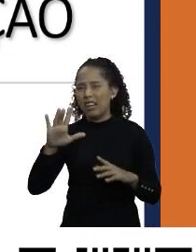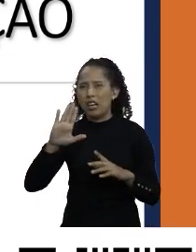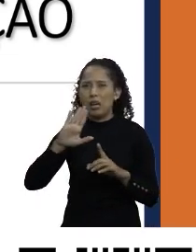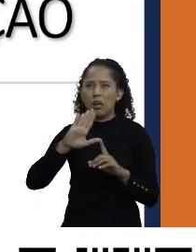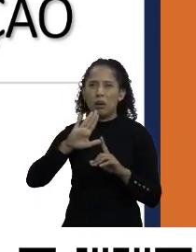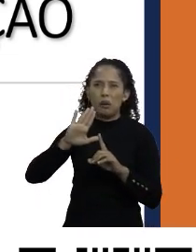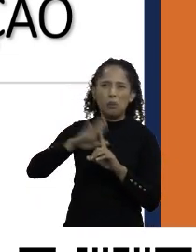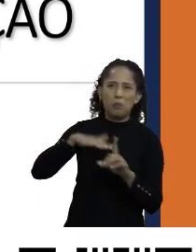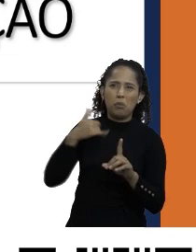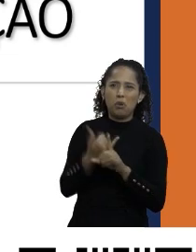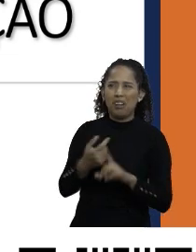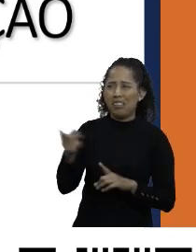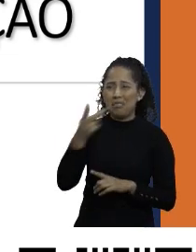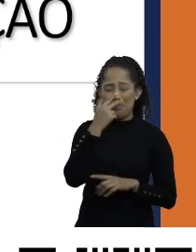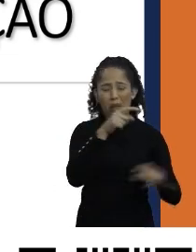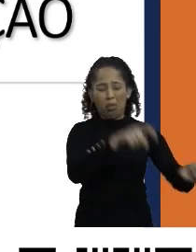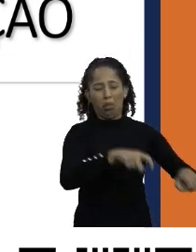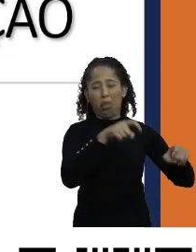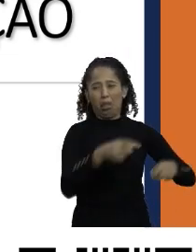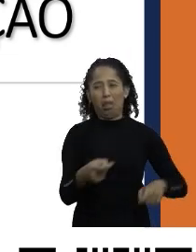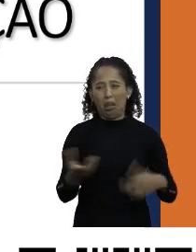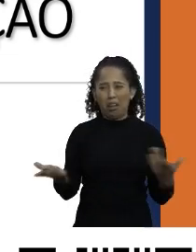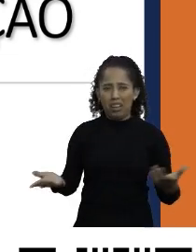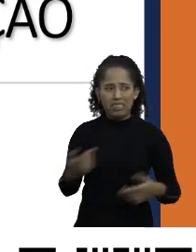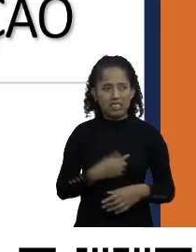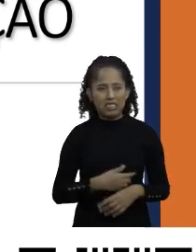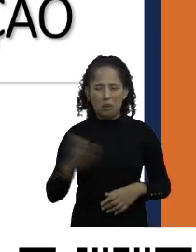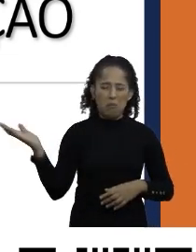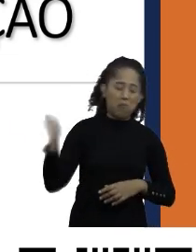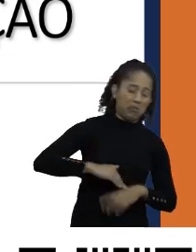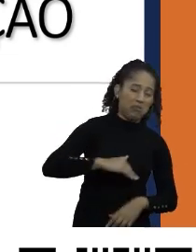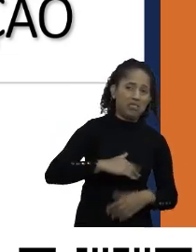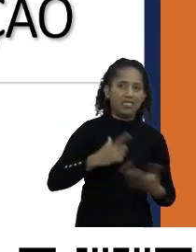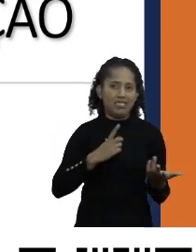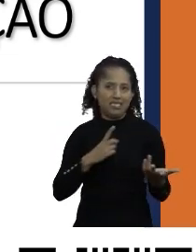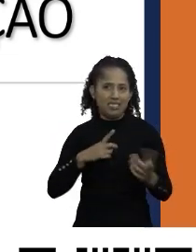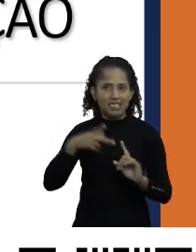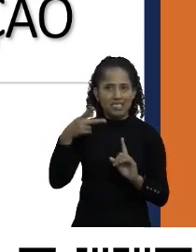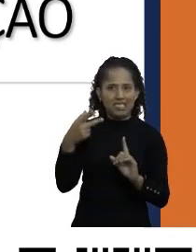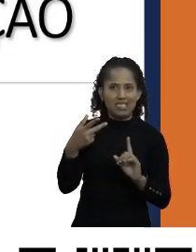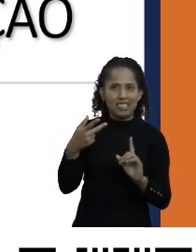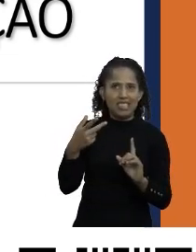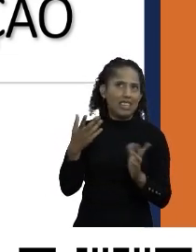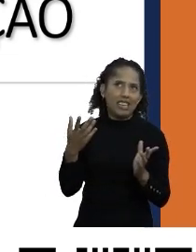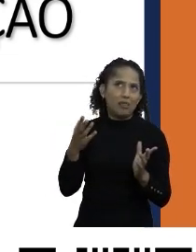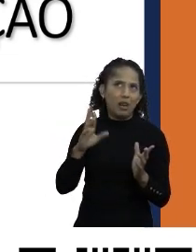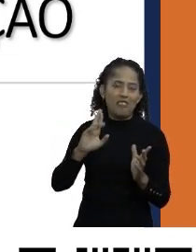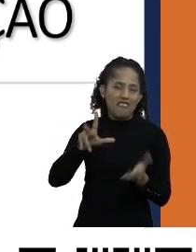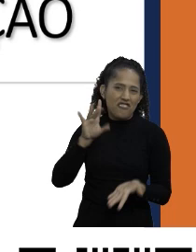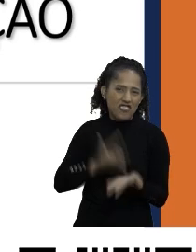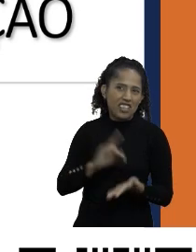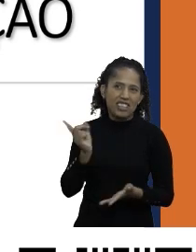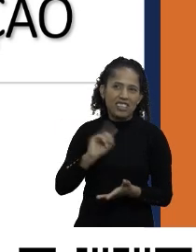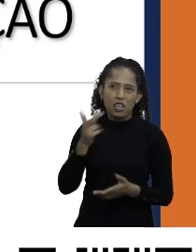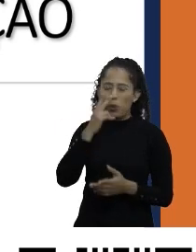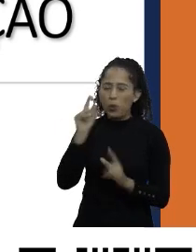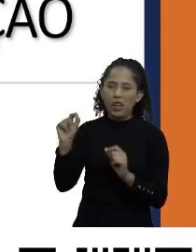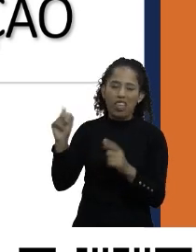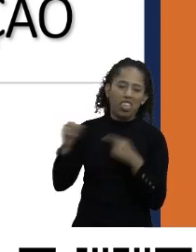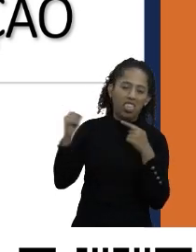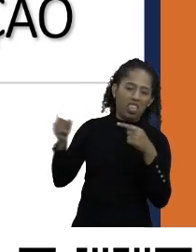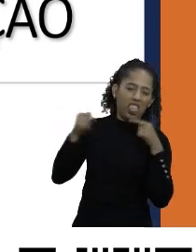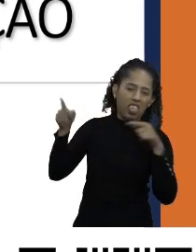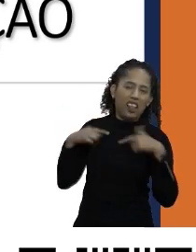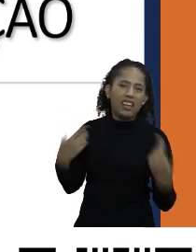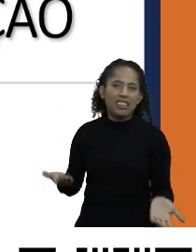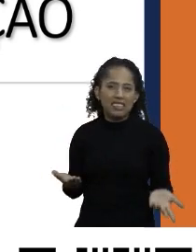porque, pô, lá vem os caipira para jogar, os caras batiam na gente, no sentido figurado, né? Tratavam a gente muito mal.